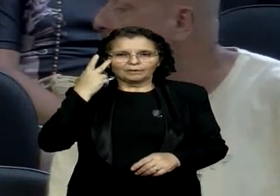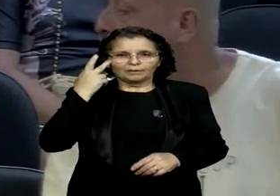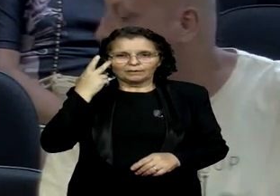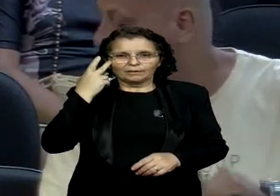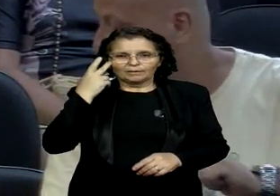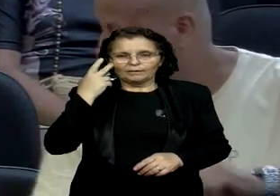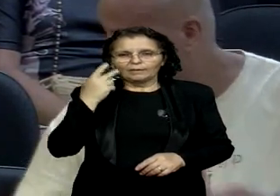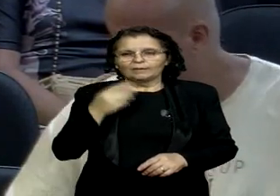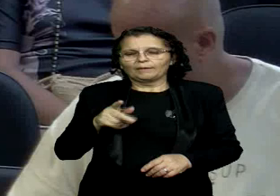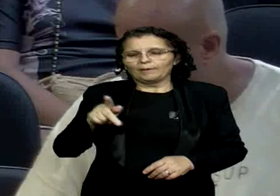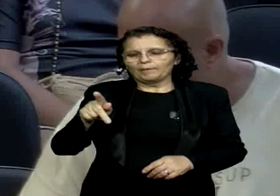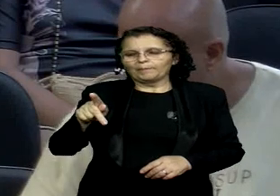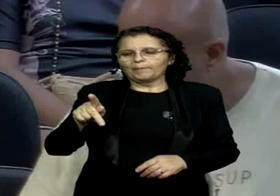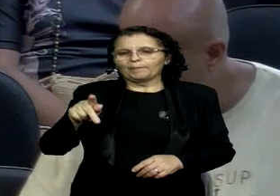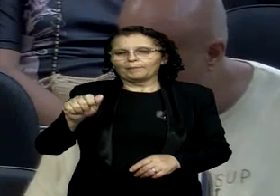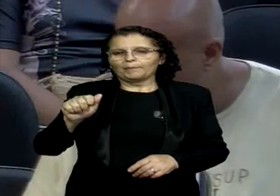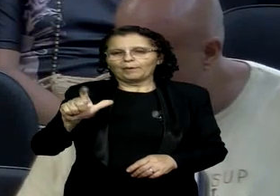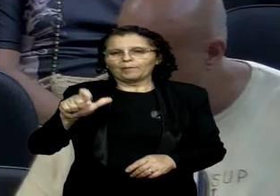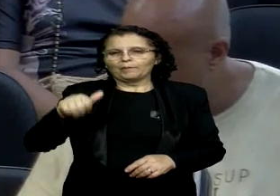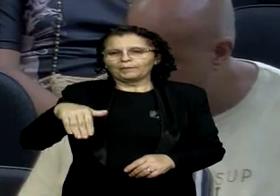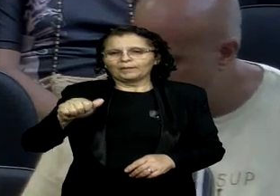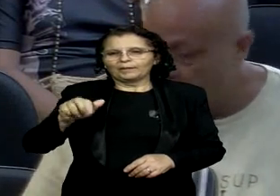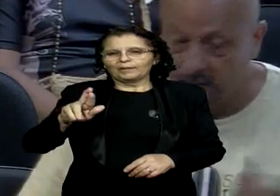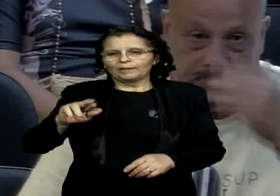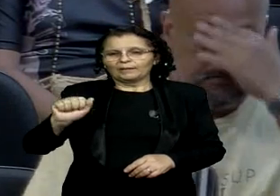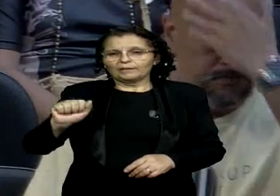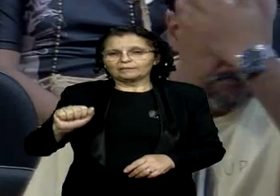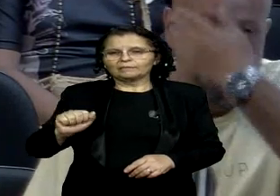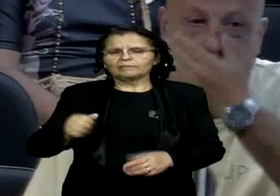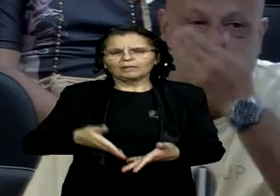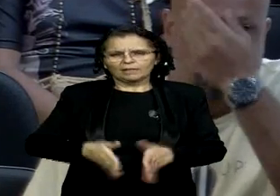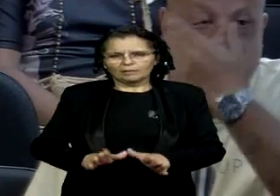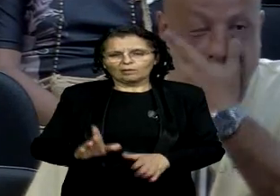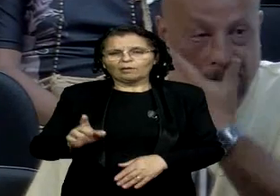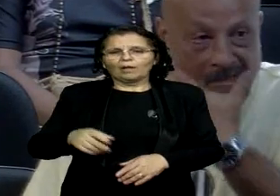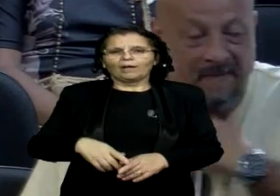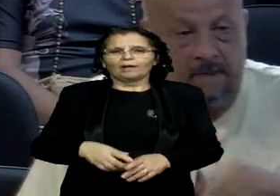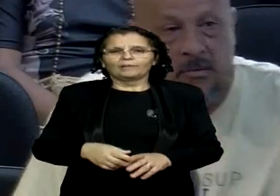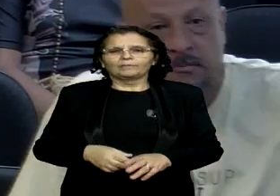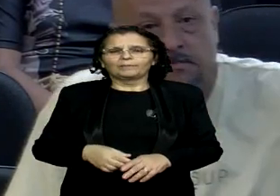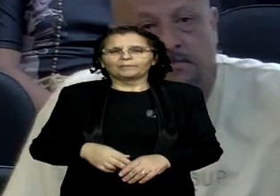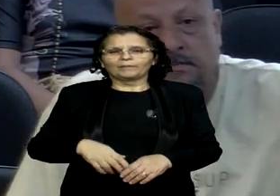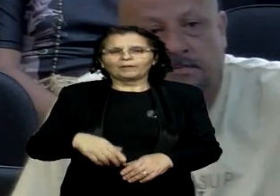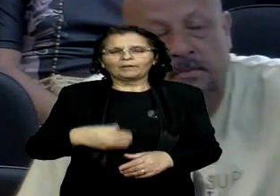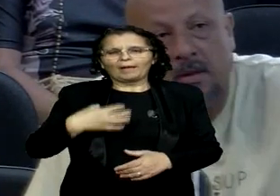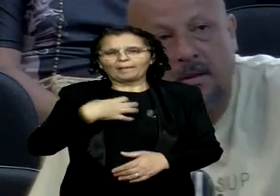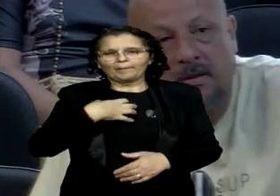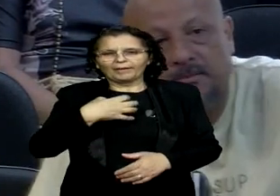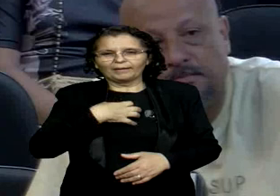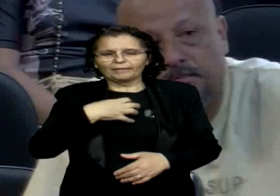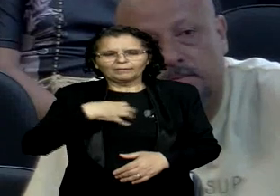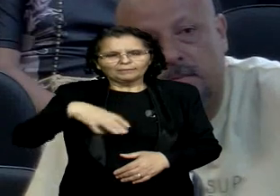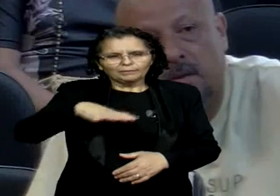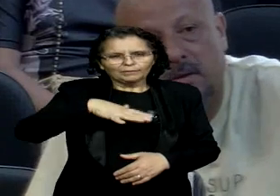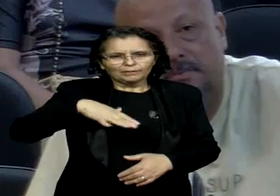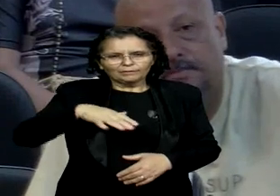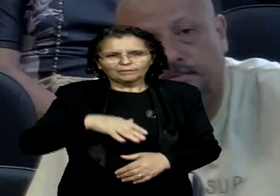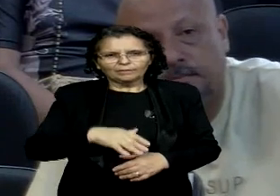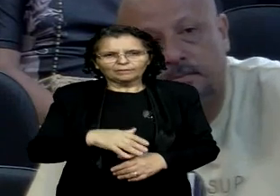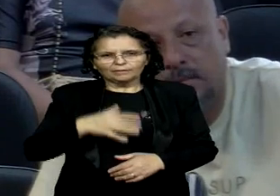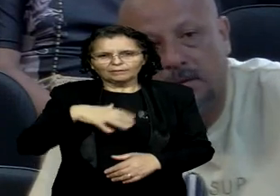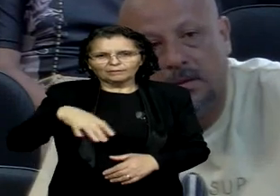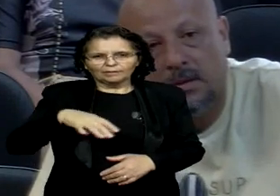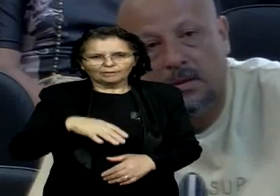Palmeira dos Indígenas, em Alagoas. Mas sua história na saúde começou na Bahia, no povoado